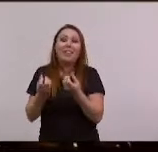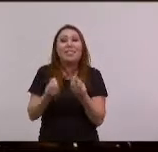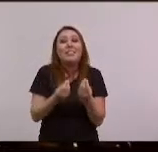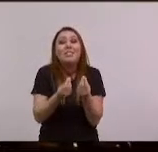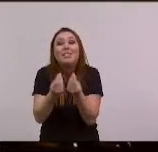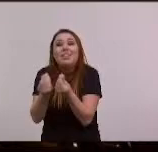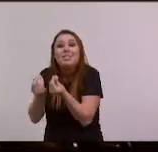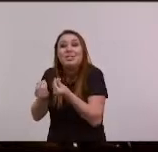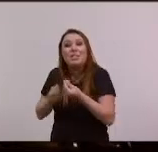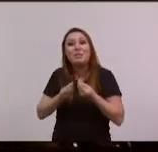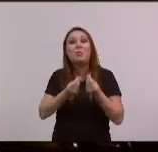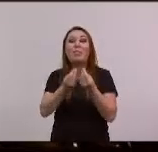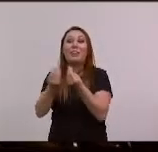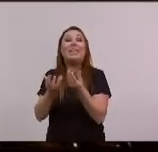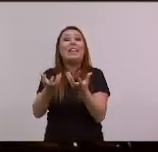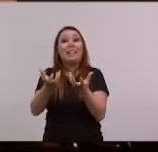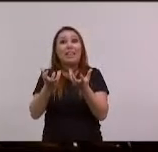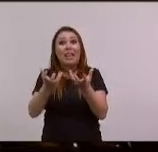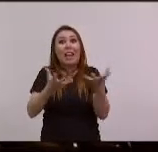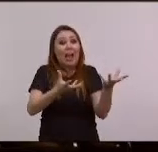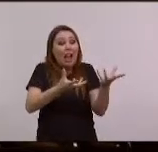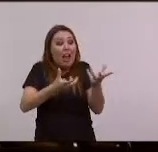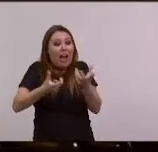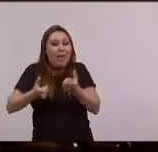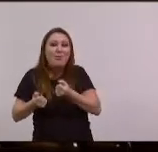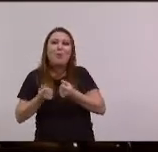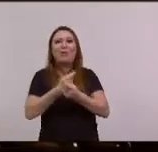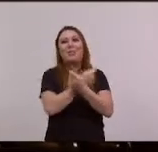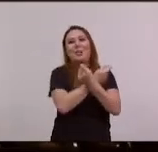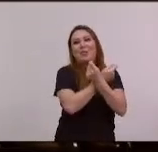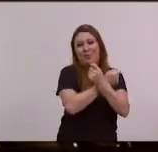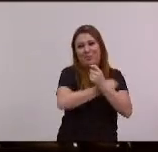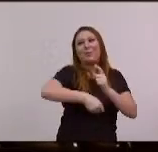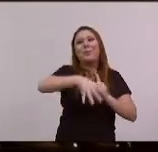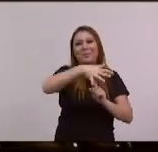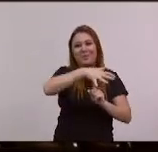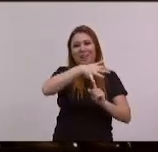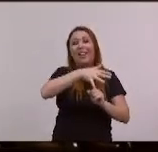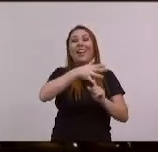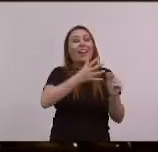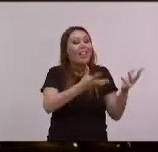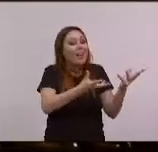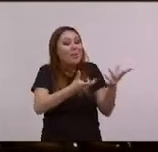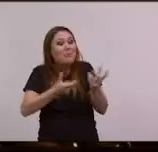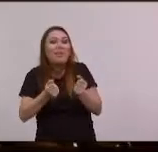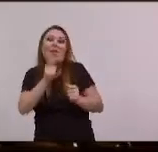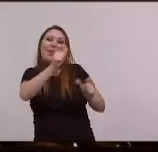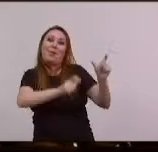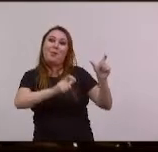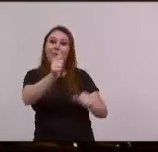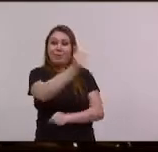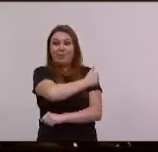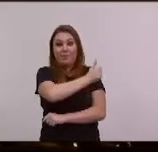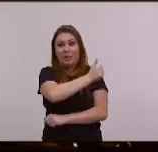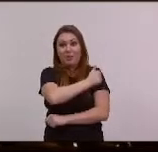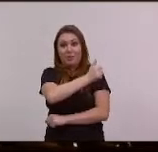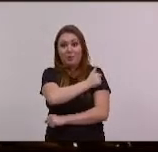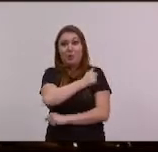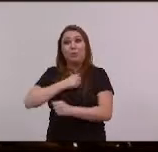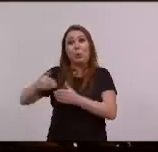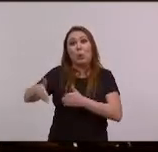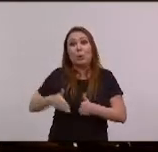sensibilidade com que quer acolher a nossa universidade e seus alunos, num caminho feito